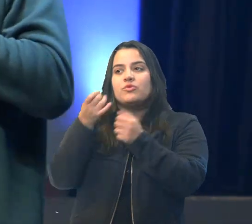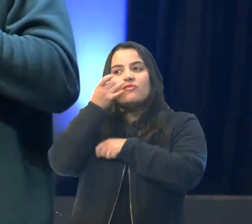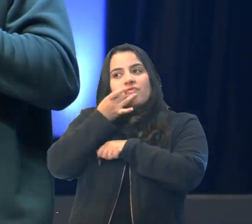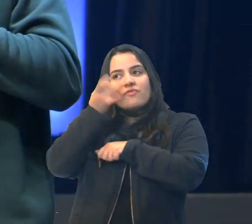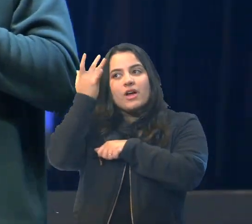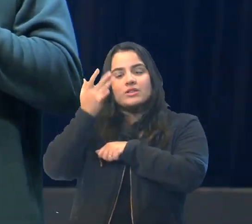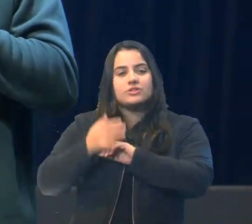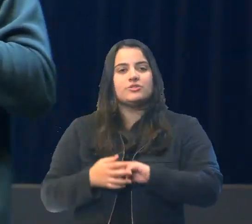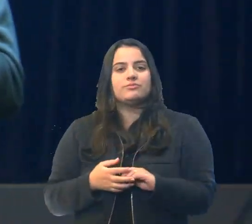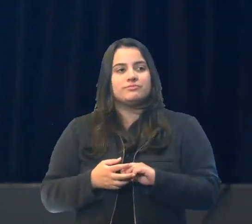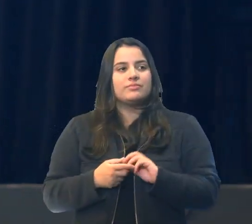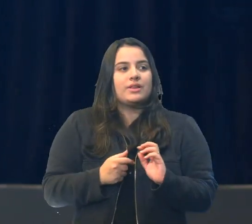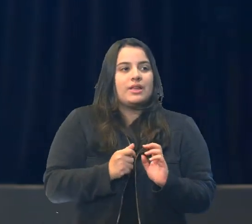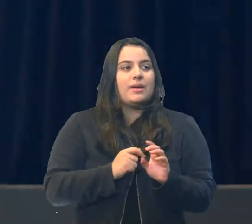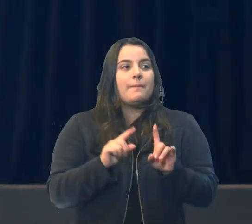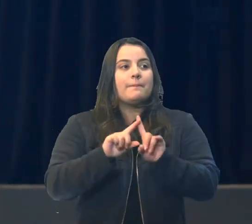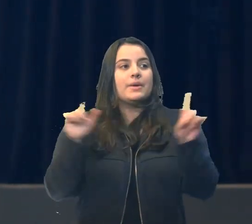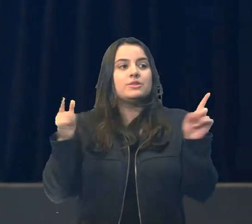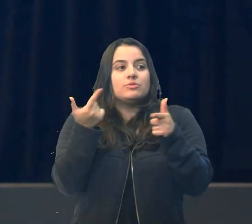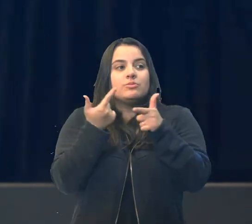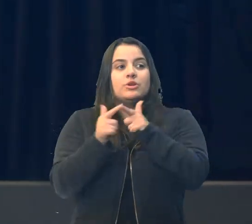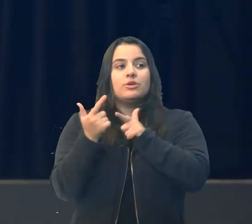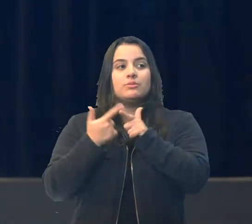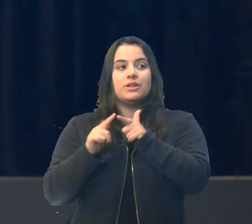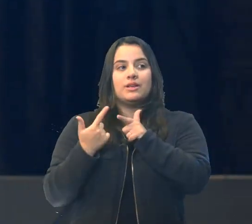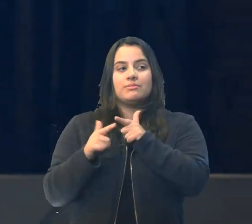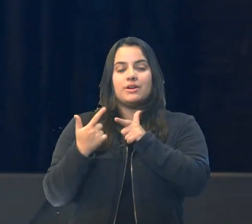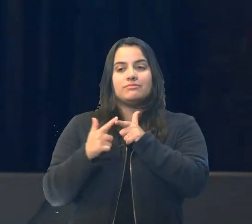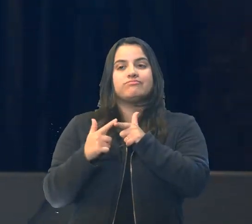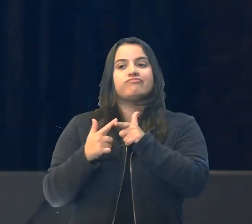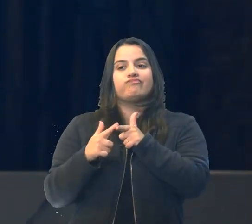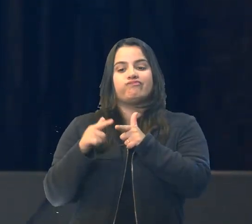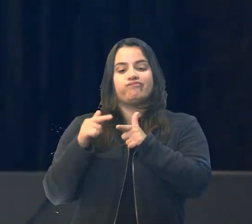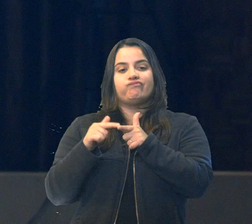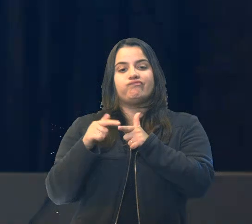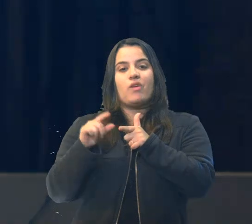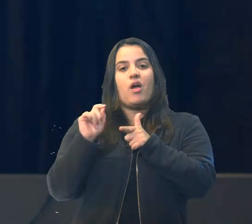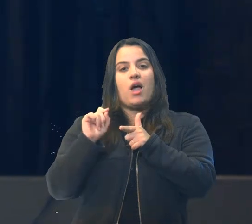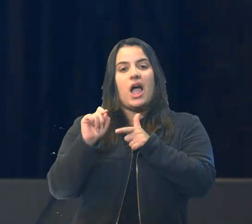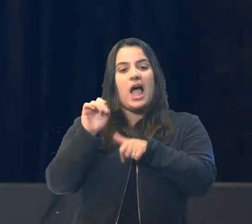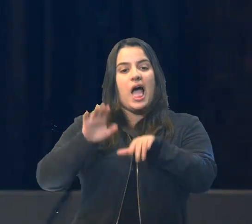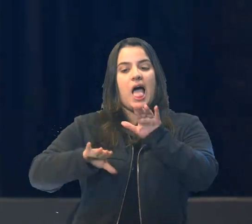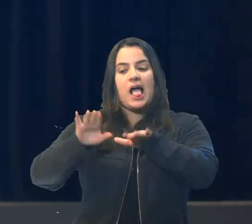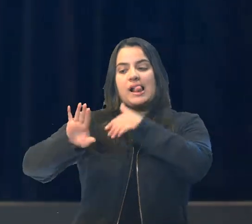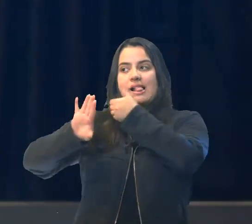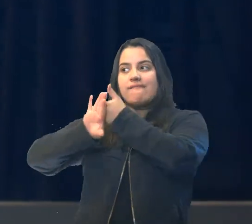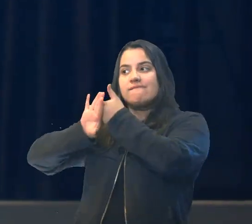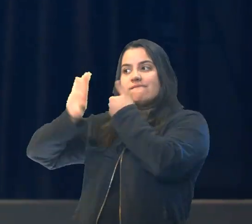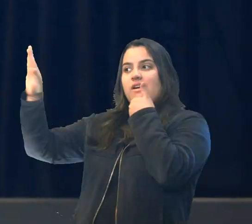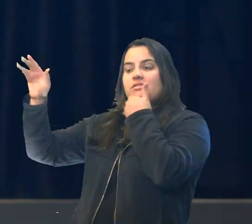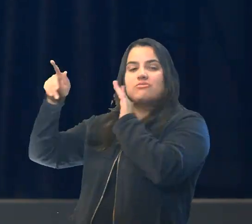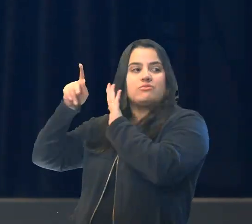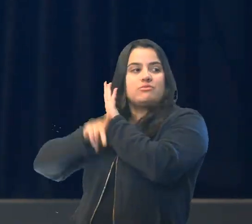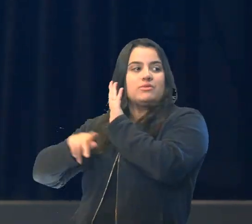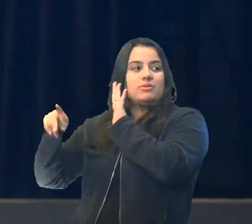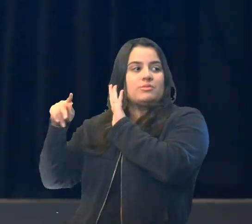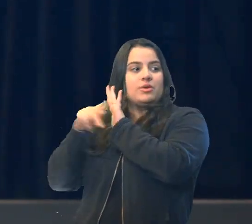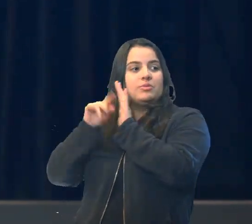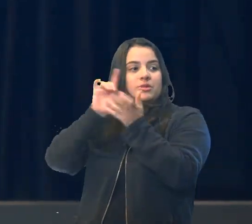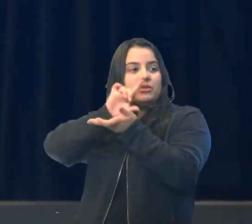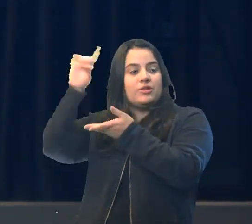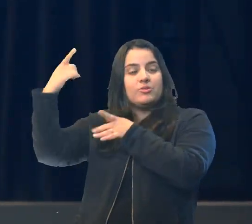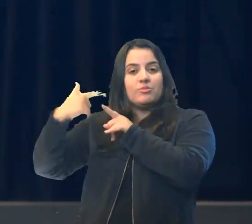O problema é que isso muitas vezes pode nos afastar dos planos de Deus, porque às vezes Jesus